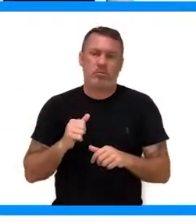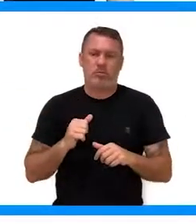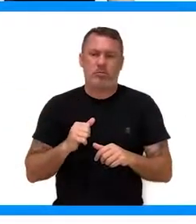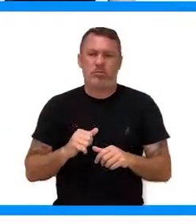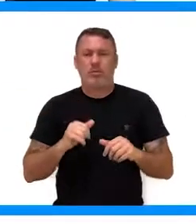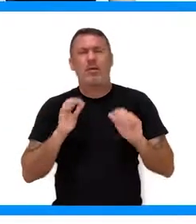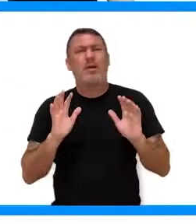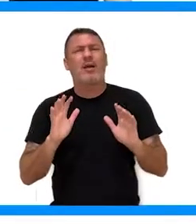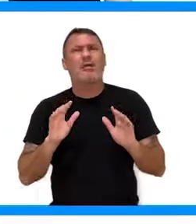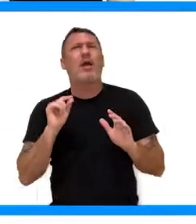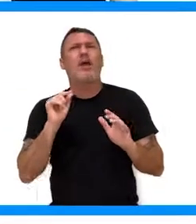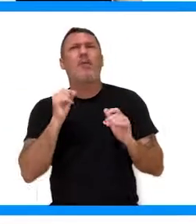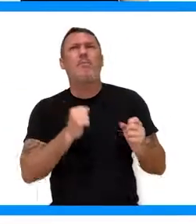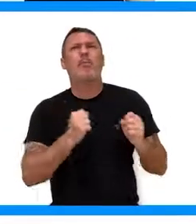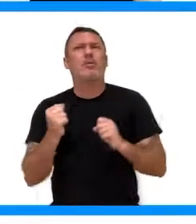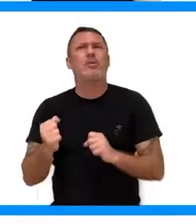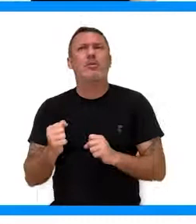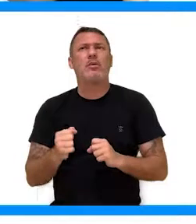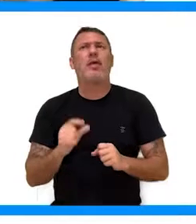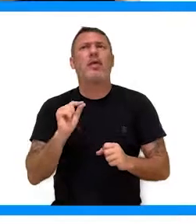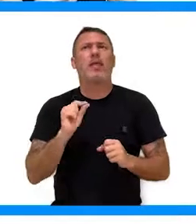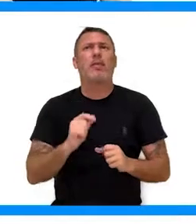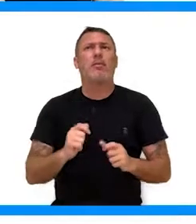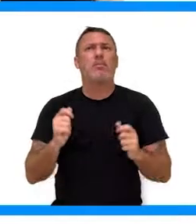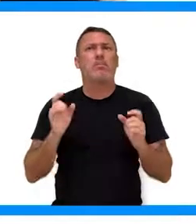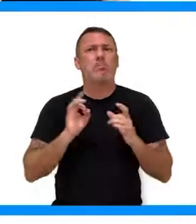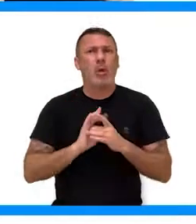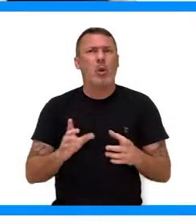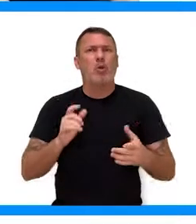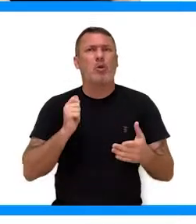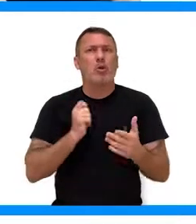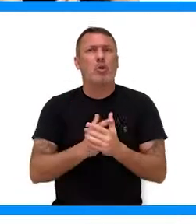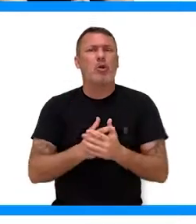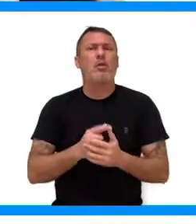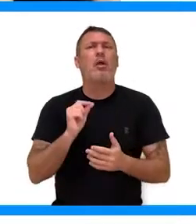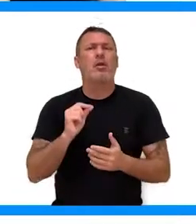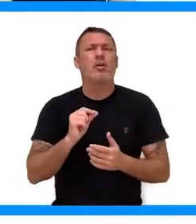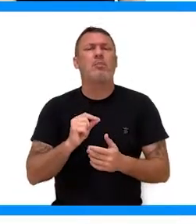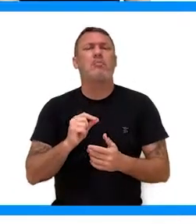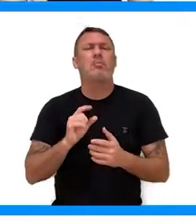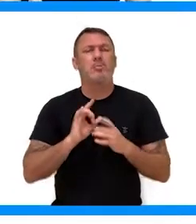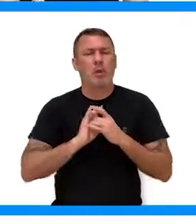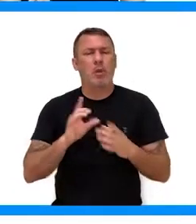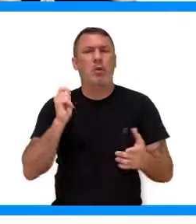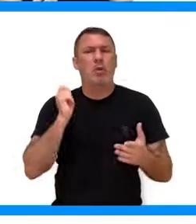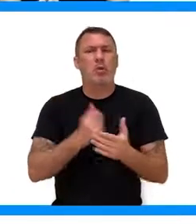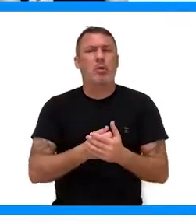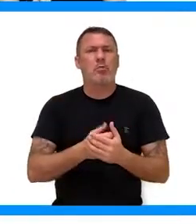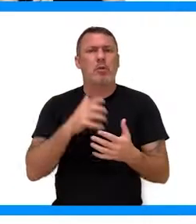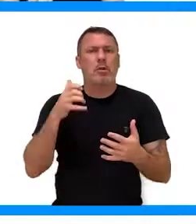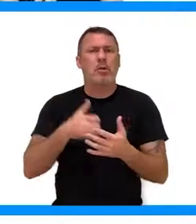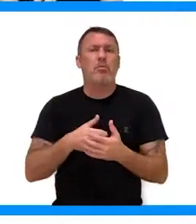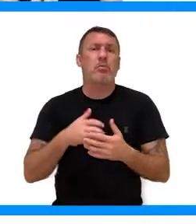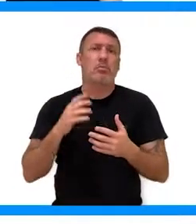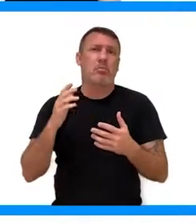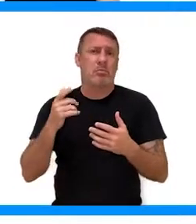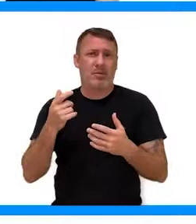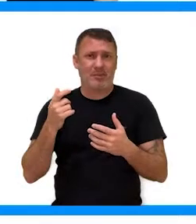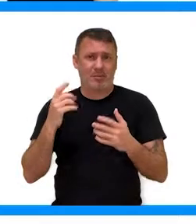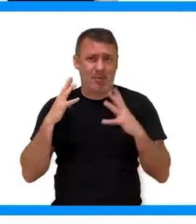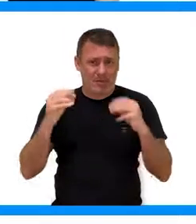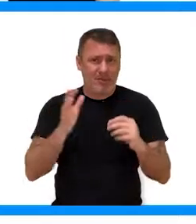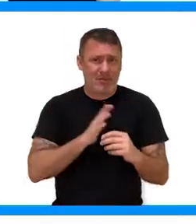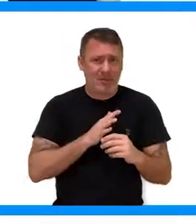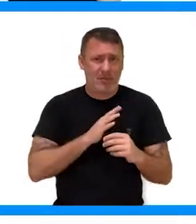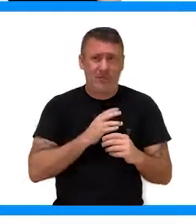aí. Quem teria o poder para comprar? Quem teria o poder de aquisição de terras? Uma